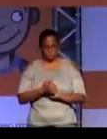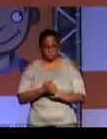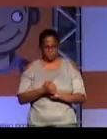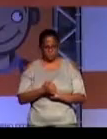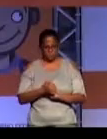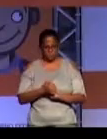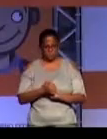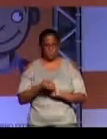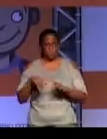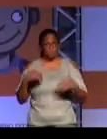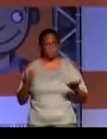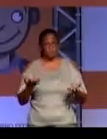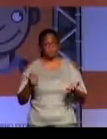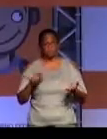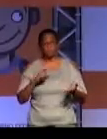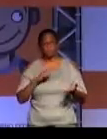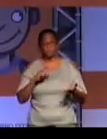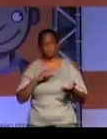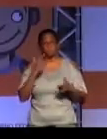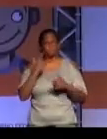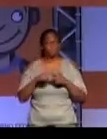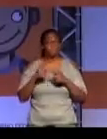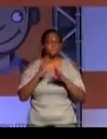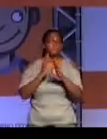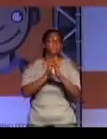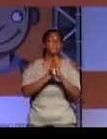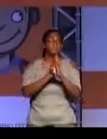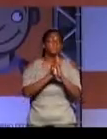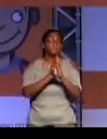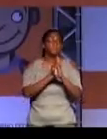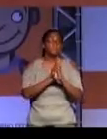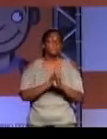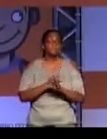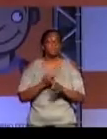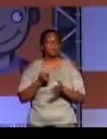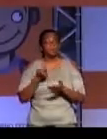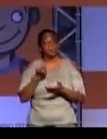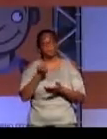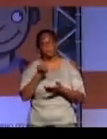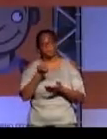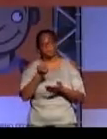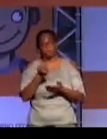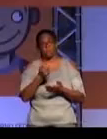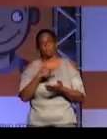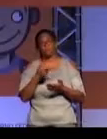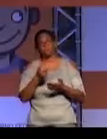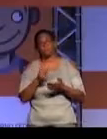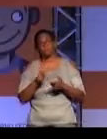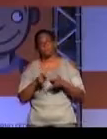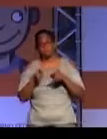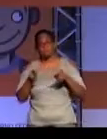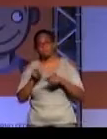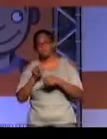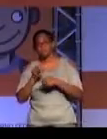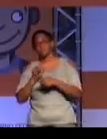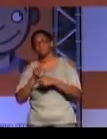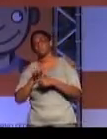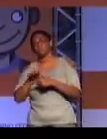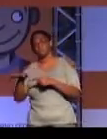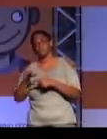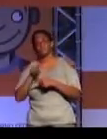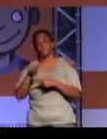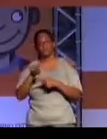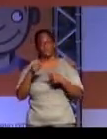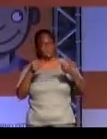Mas temos hoje um grande problema, que é baixa cobertura vacinal. E um grande desafio que